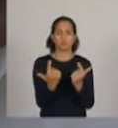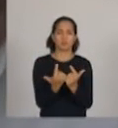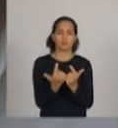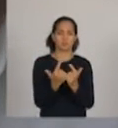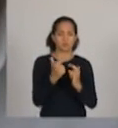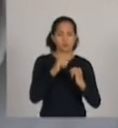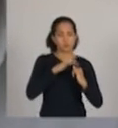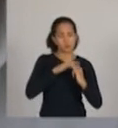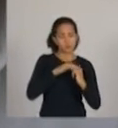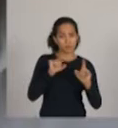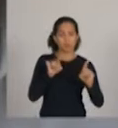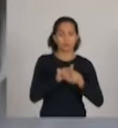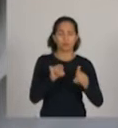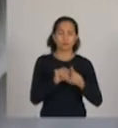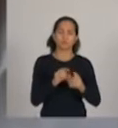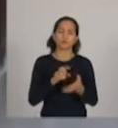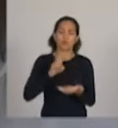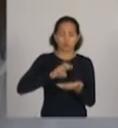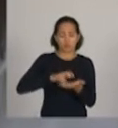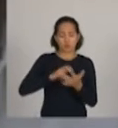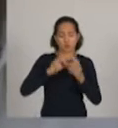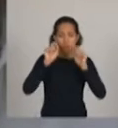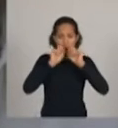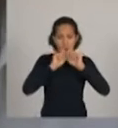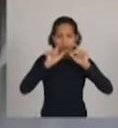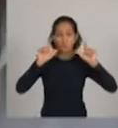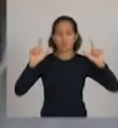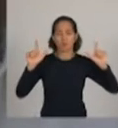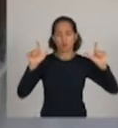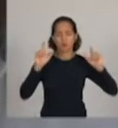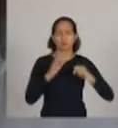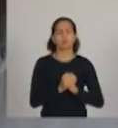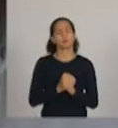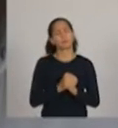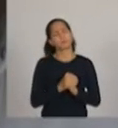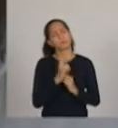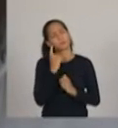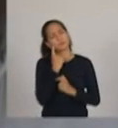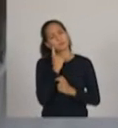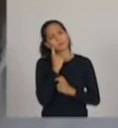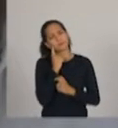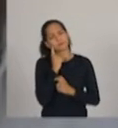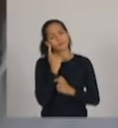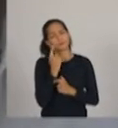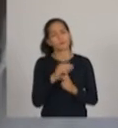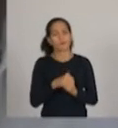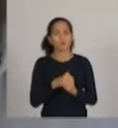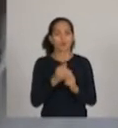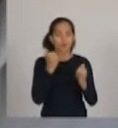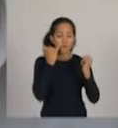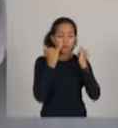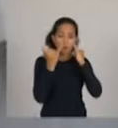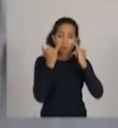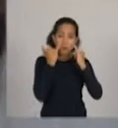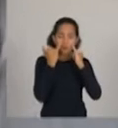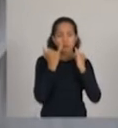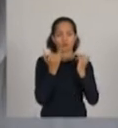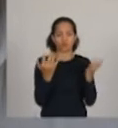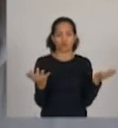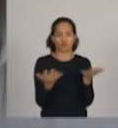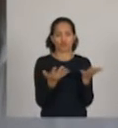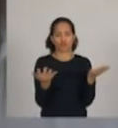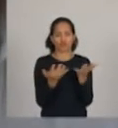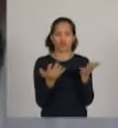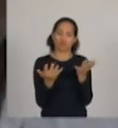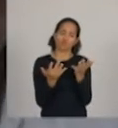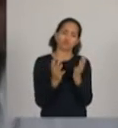YouTube, hoje pela manhã acordei e olhando o noticiário do dia,